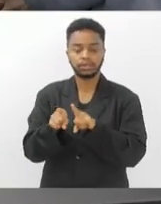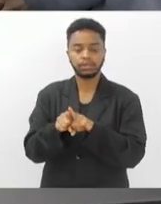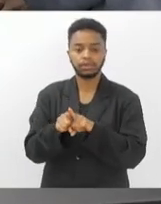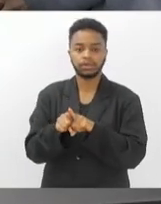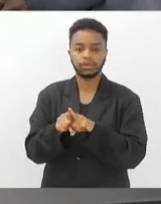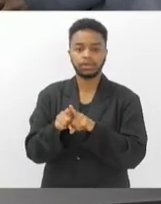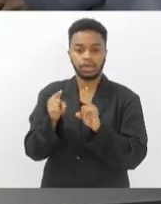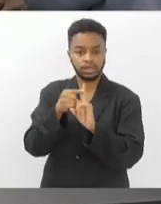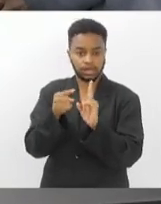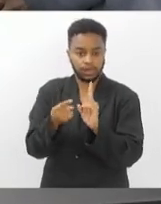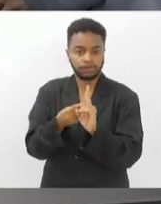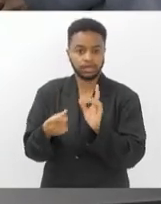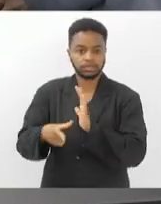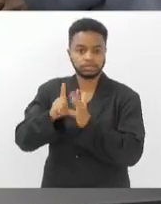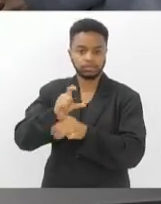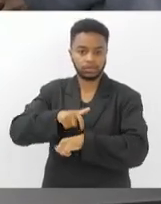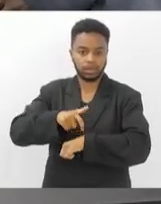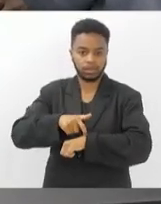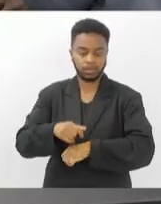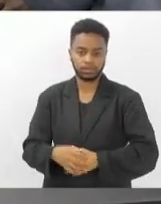e a gravidez precoce.